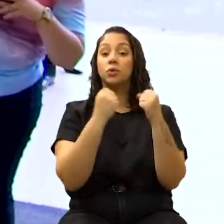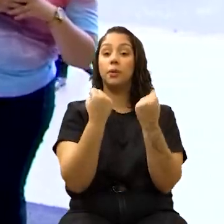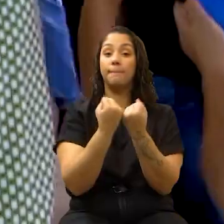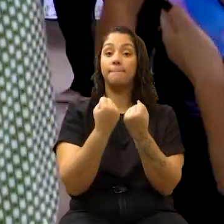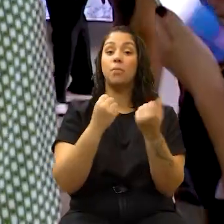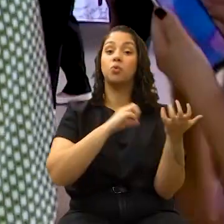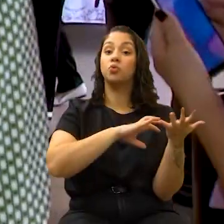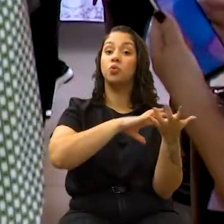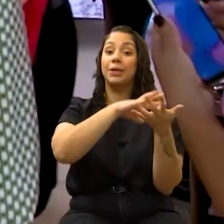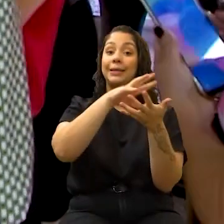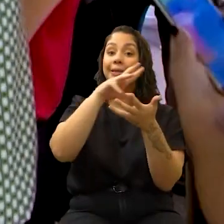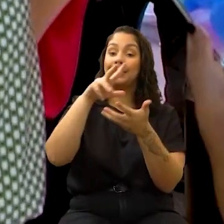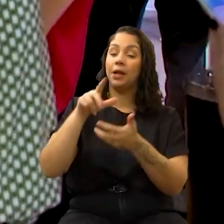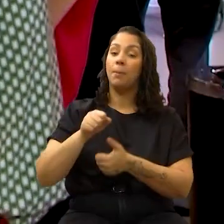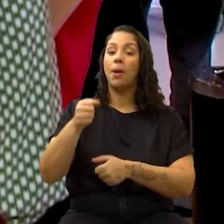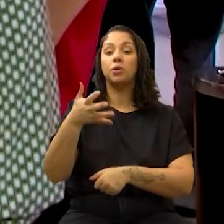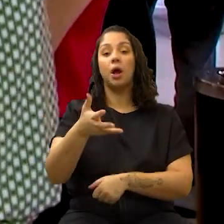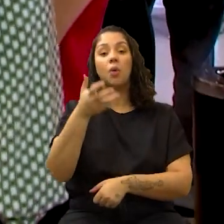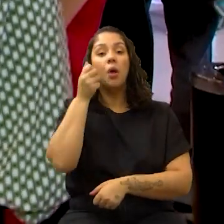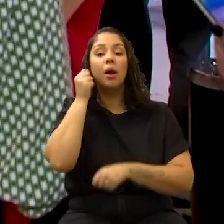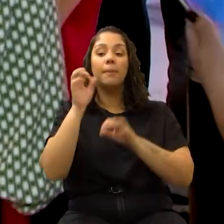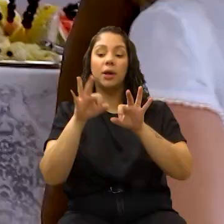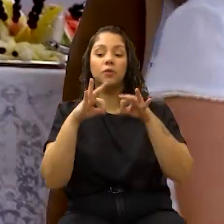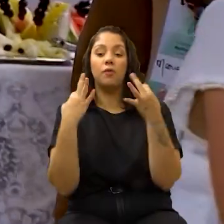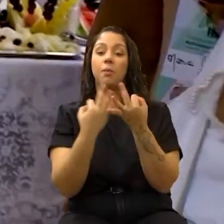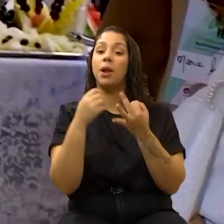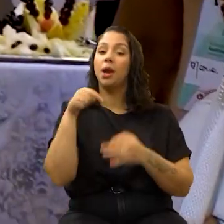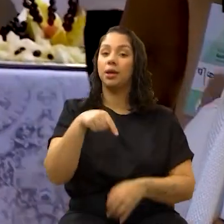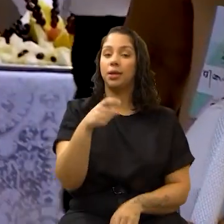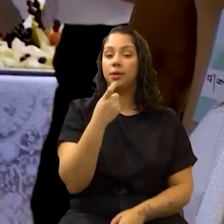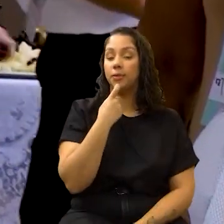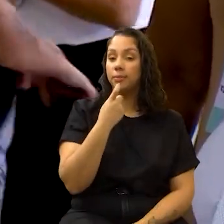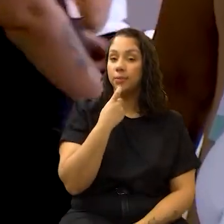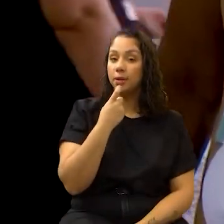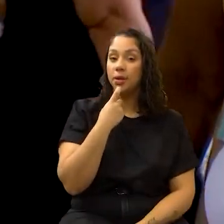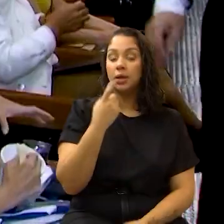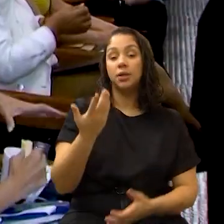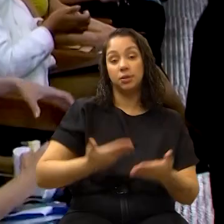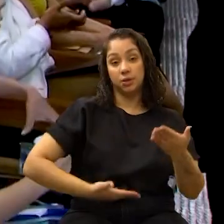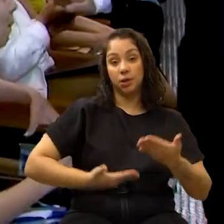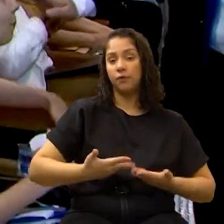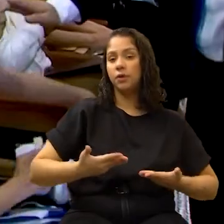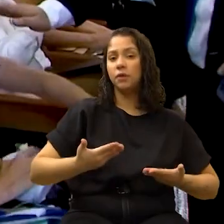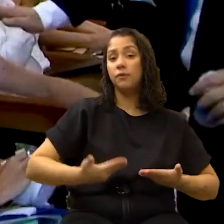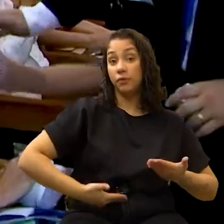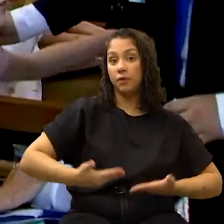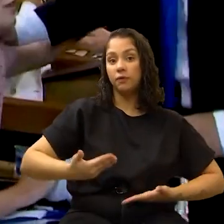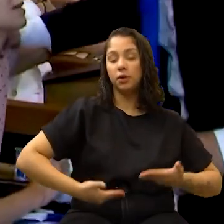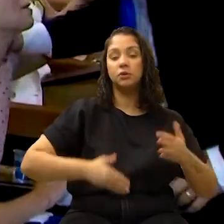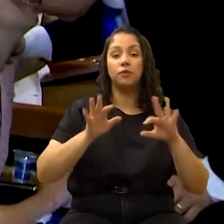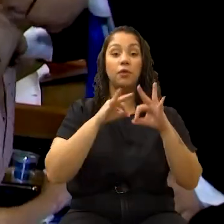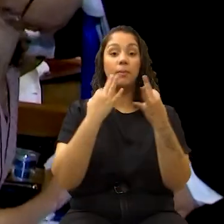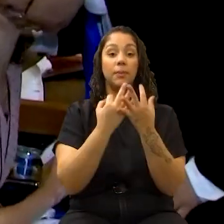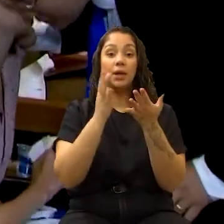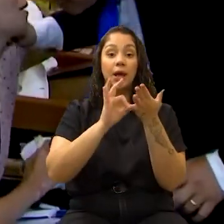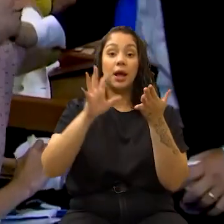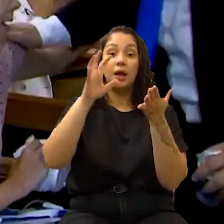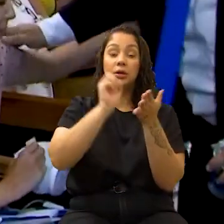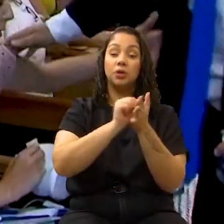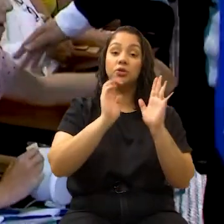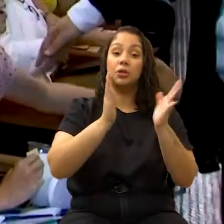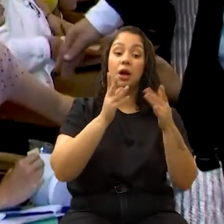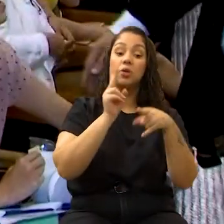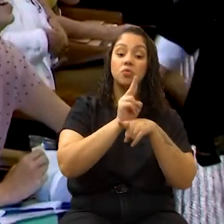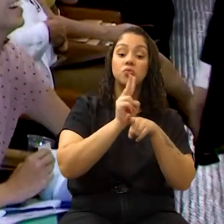4º Simpósio Internacional de Acolhimento Familiar em Campinas. No serviço, famílias cadastradas